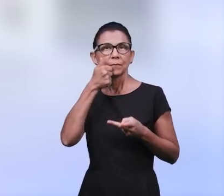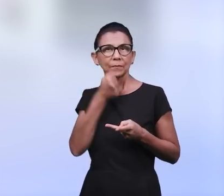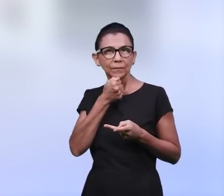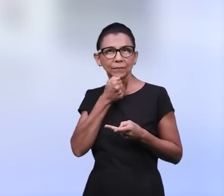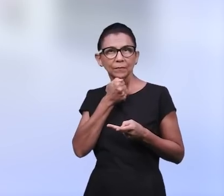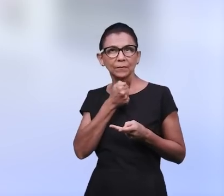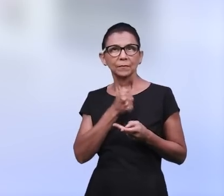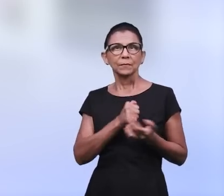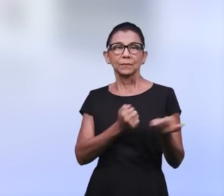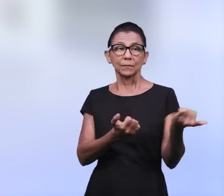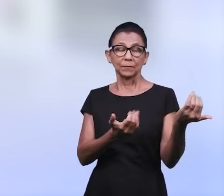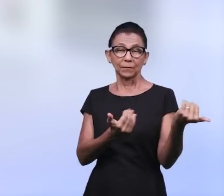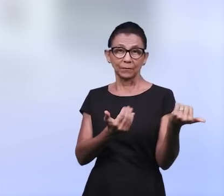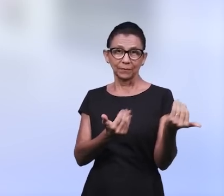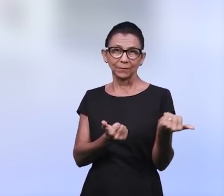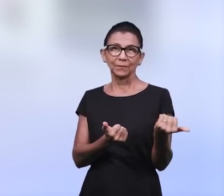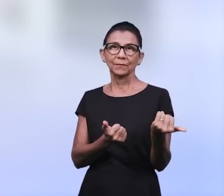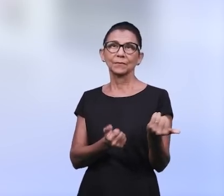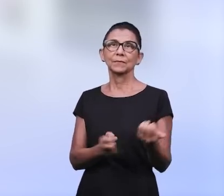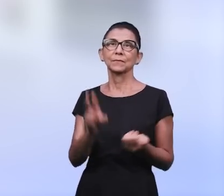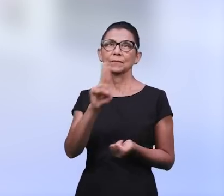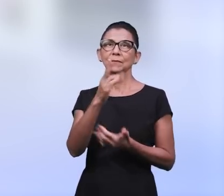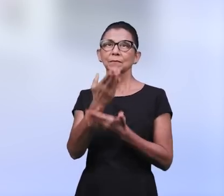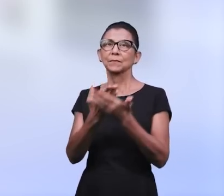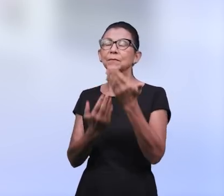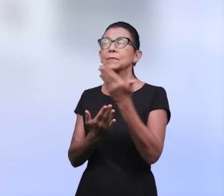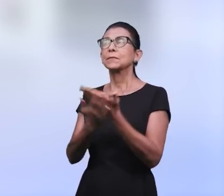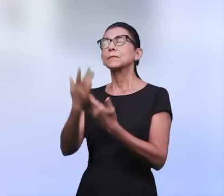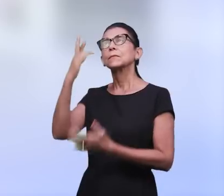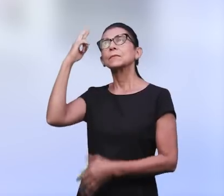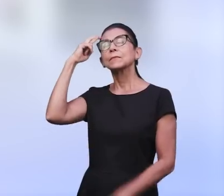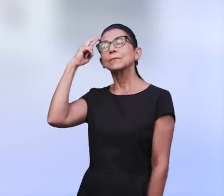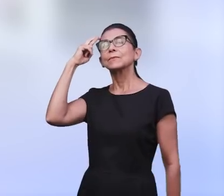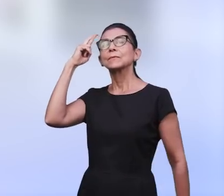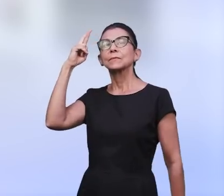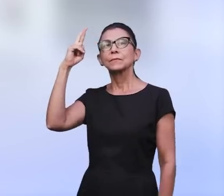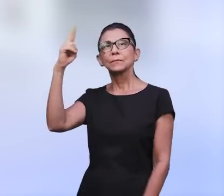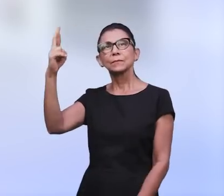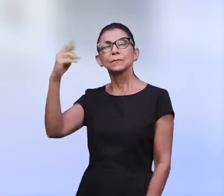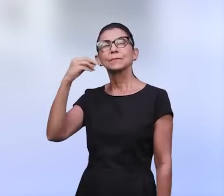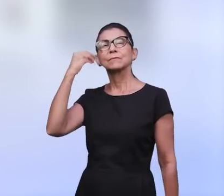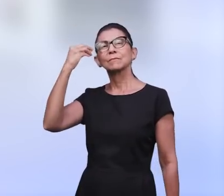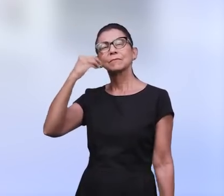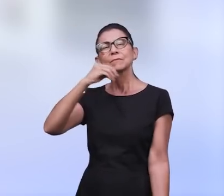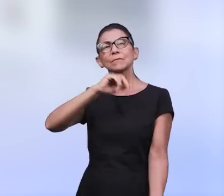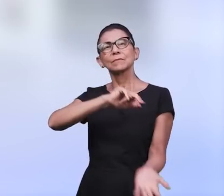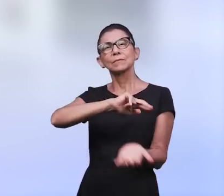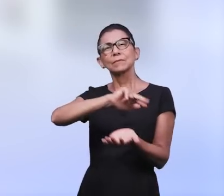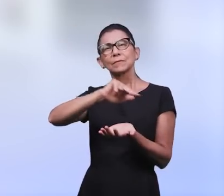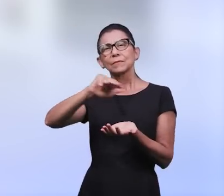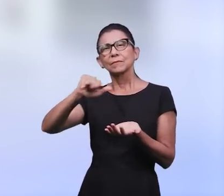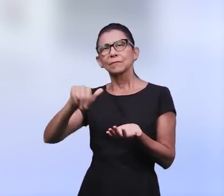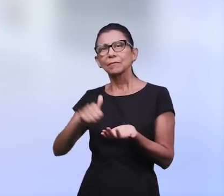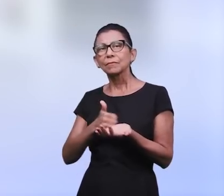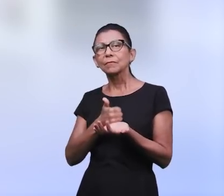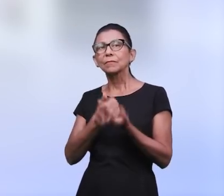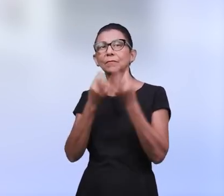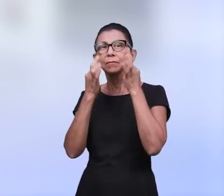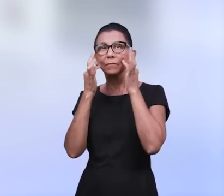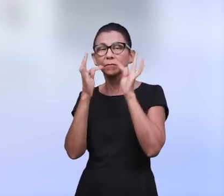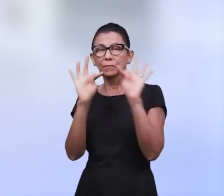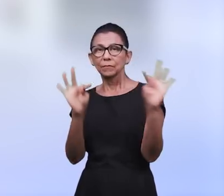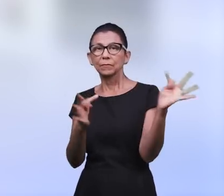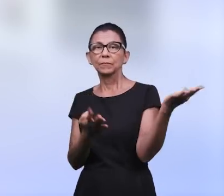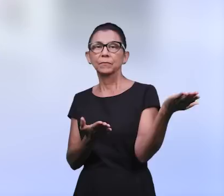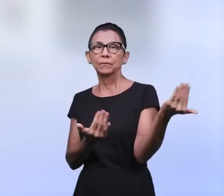puderam mais uma vez ser instrumento nas mãos do Senhor, a qual ali muitas experiências foram testemunhadas pelos jovens,